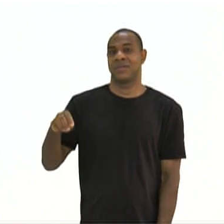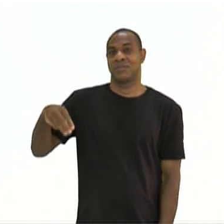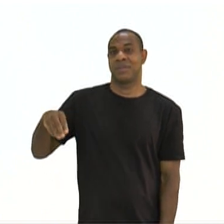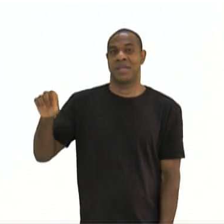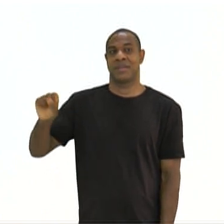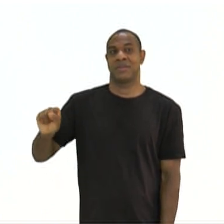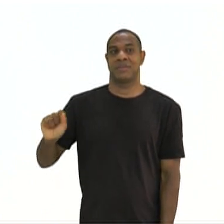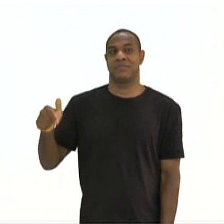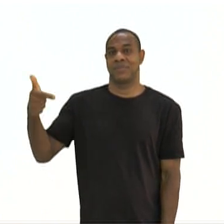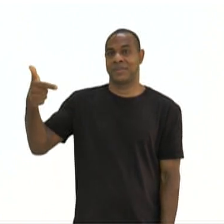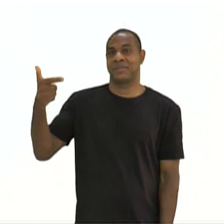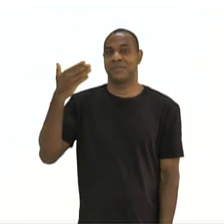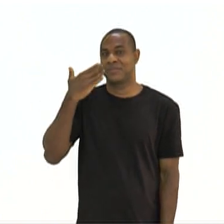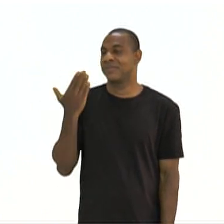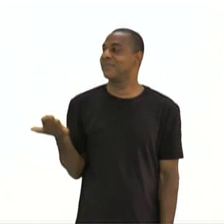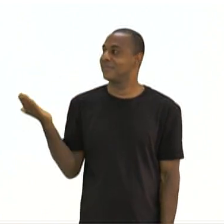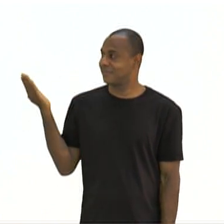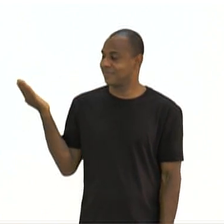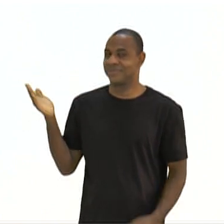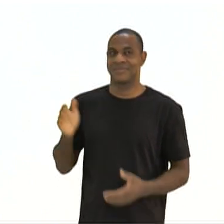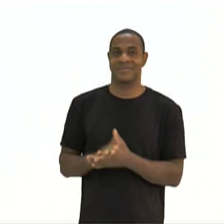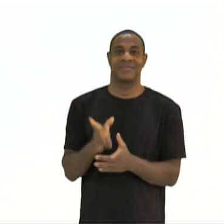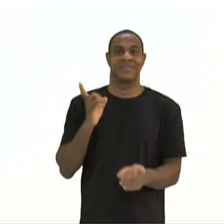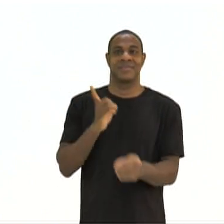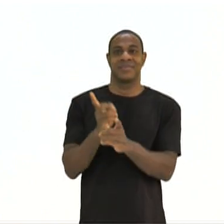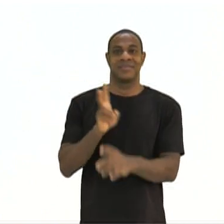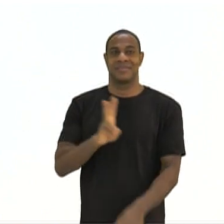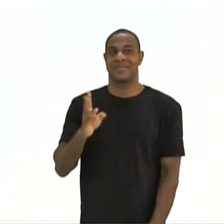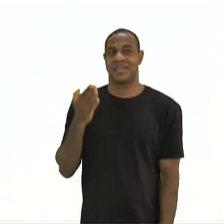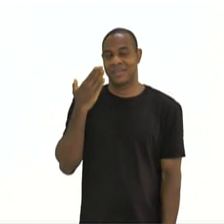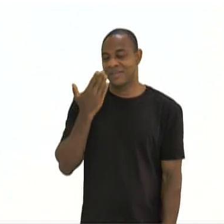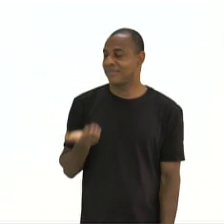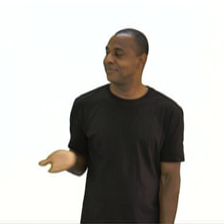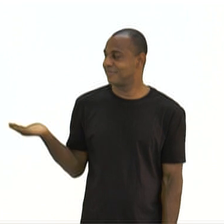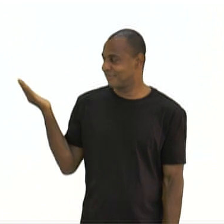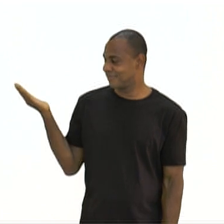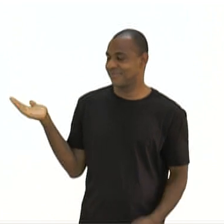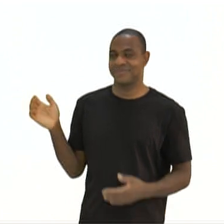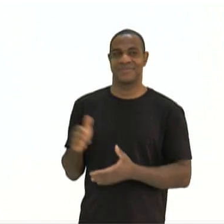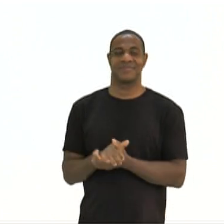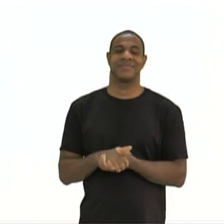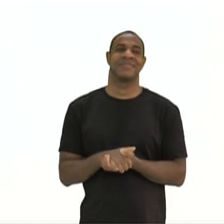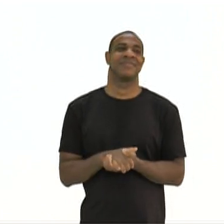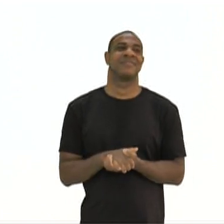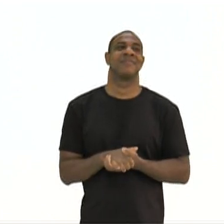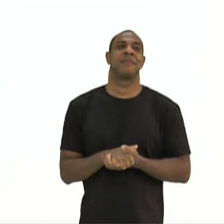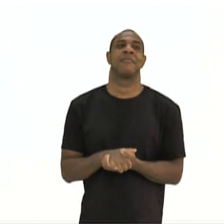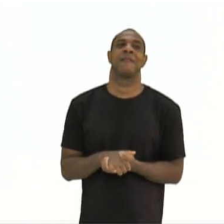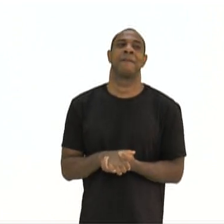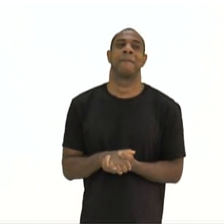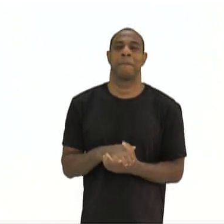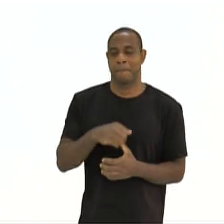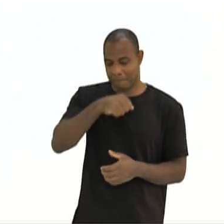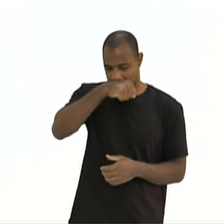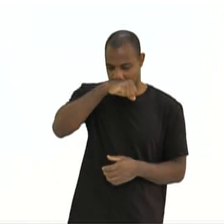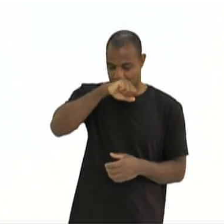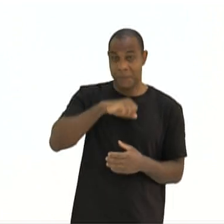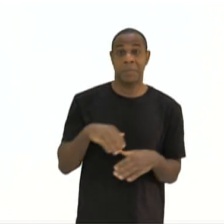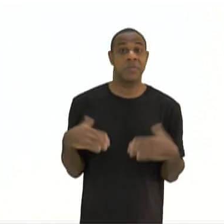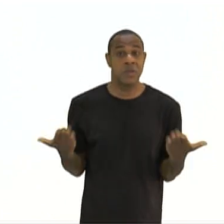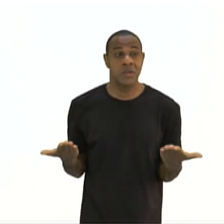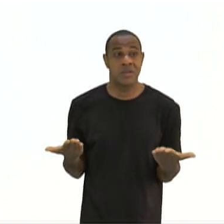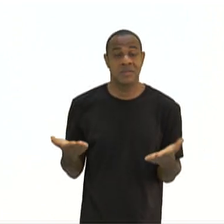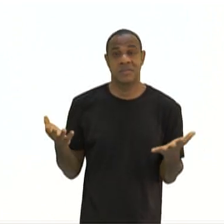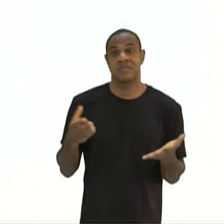27,77 por 11, o valor que você vai encontrar aí é 2,5, e como a gente está falando aqui